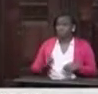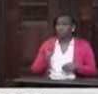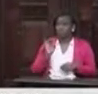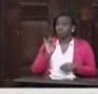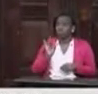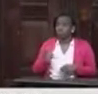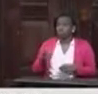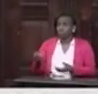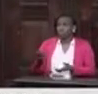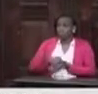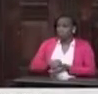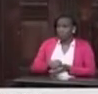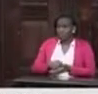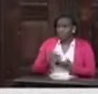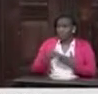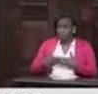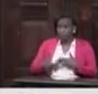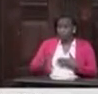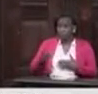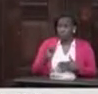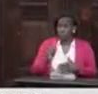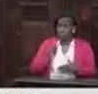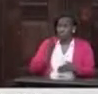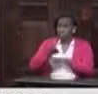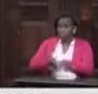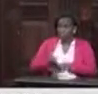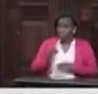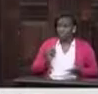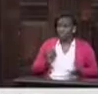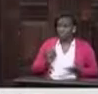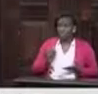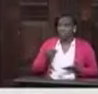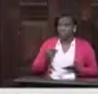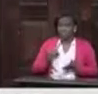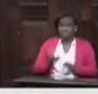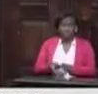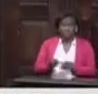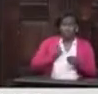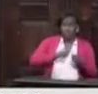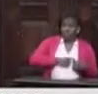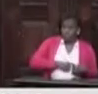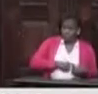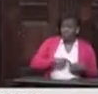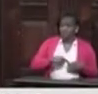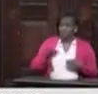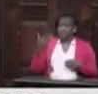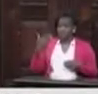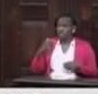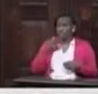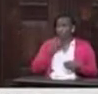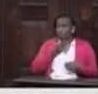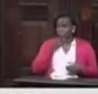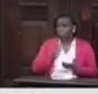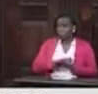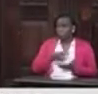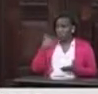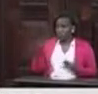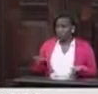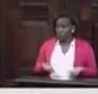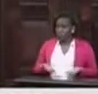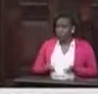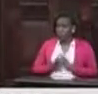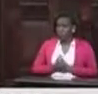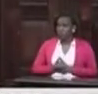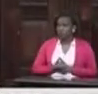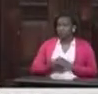só receber a partir da data do requerimento e não retroativamente a data da morte do